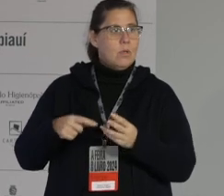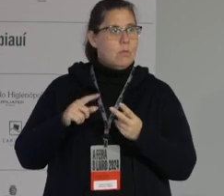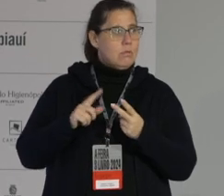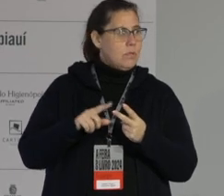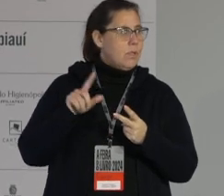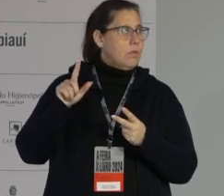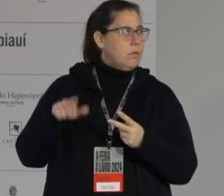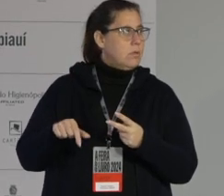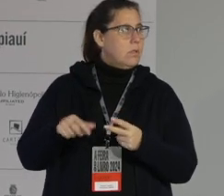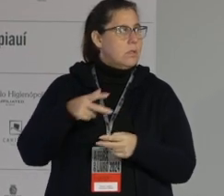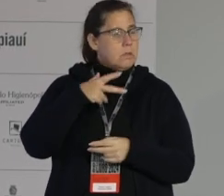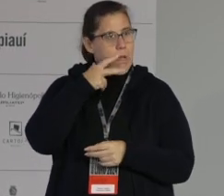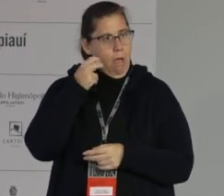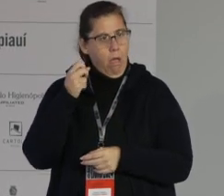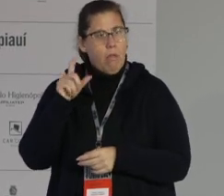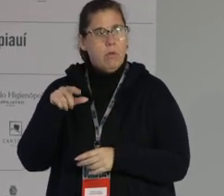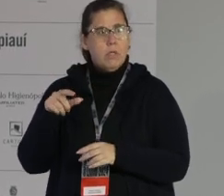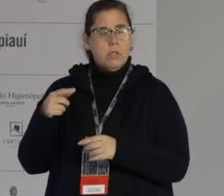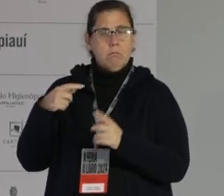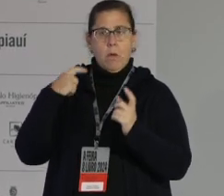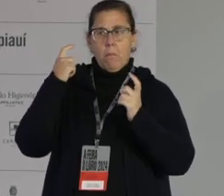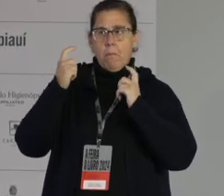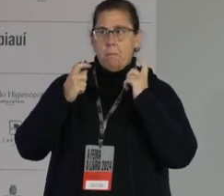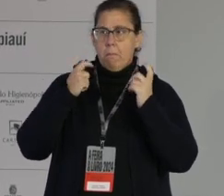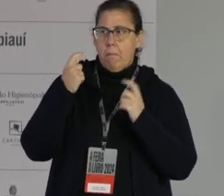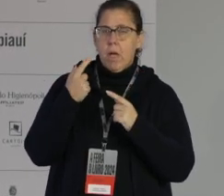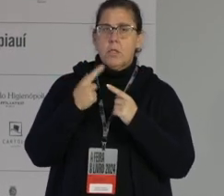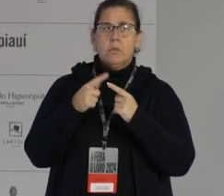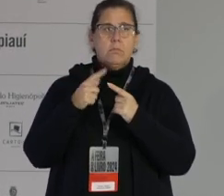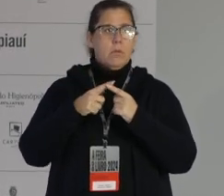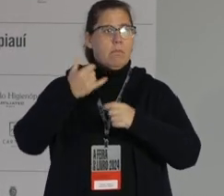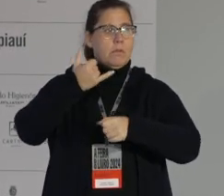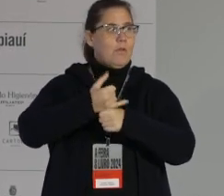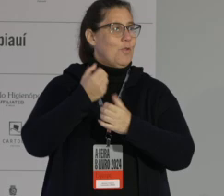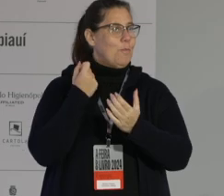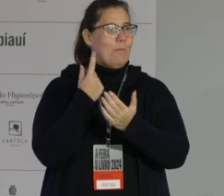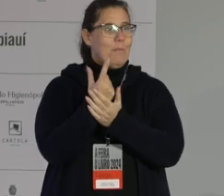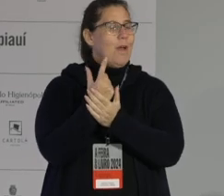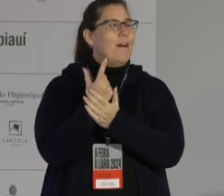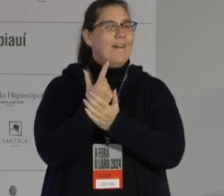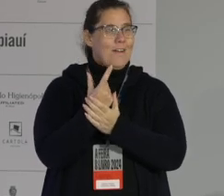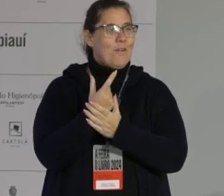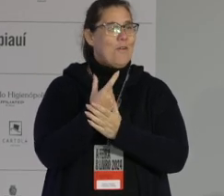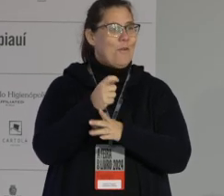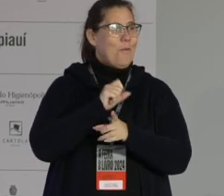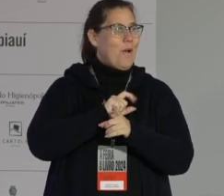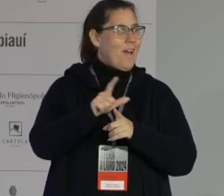são esses gatos que estão preocupadíssimos porque a dona não pagou o aluguel e eles